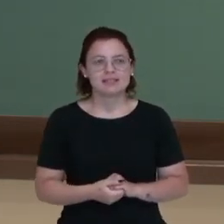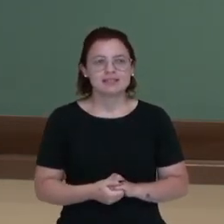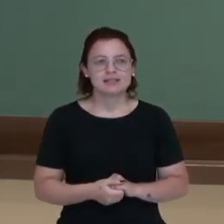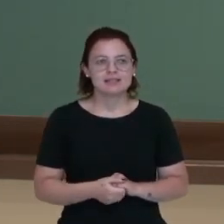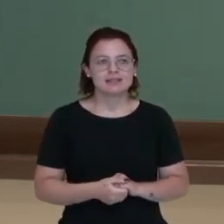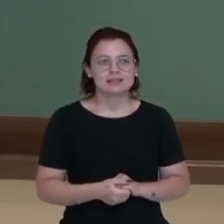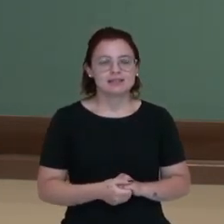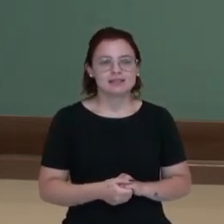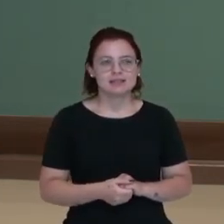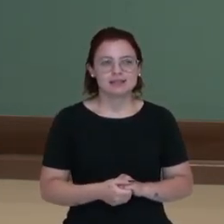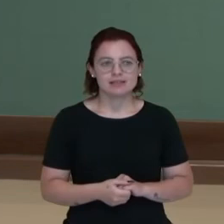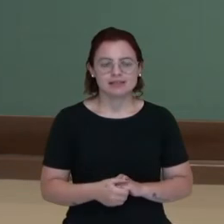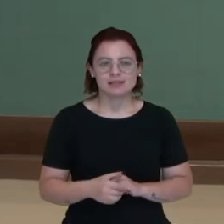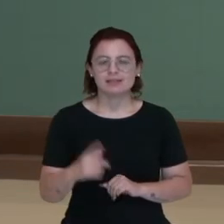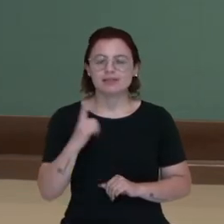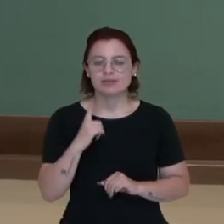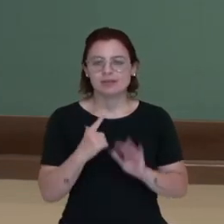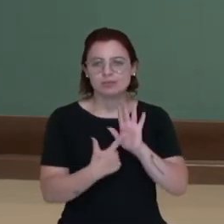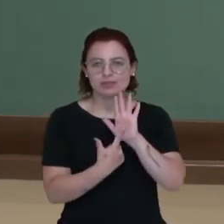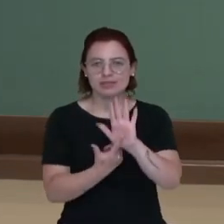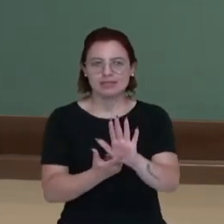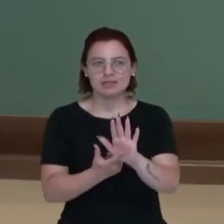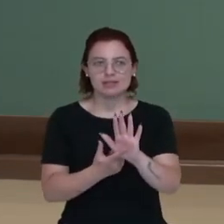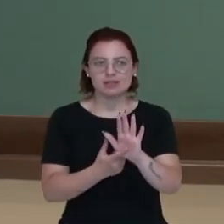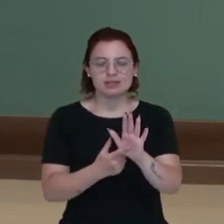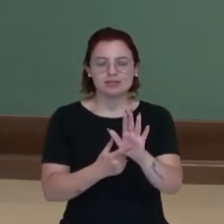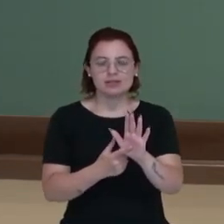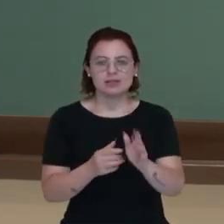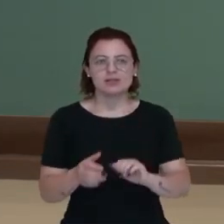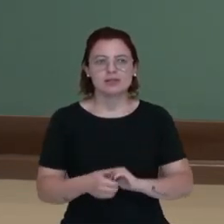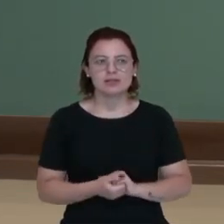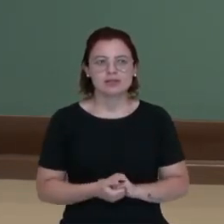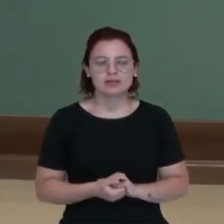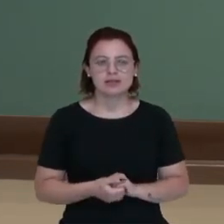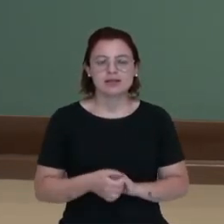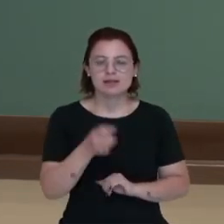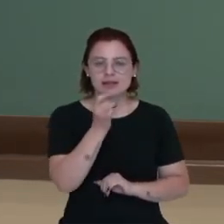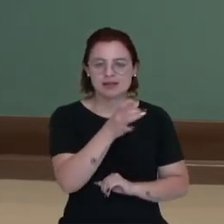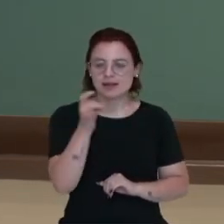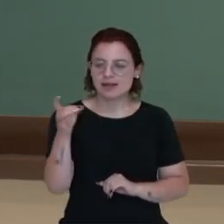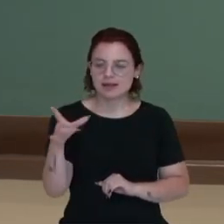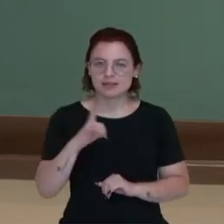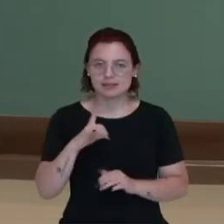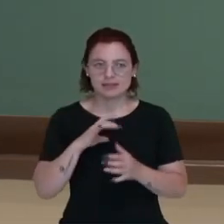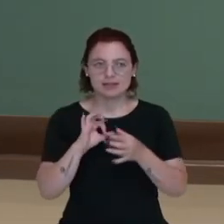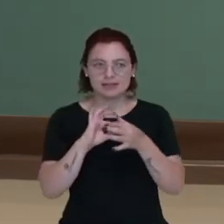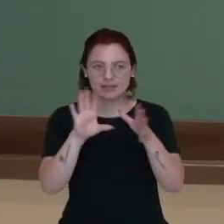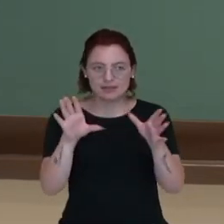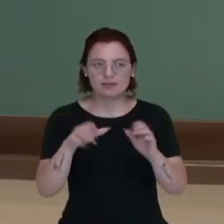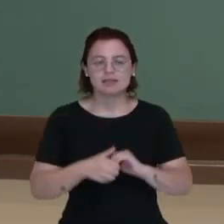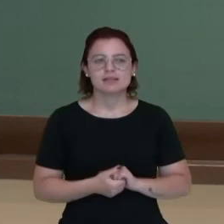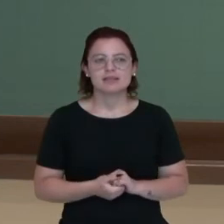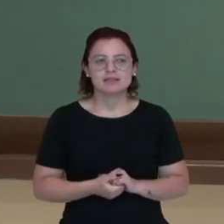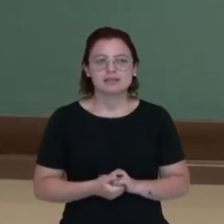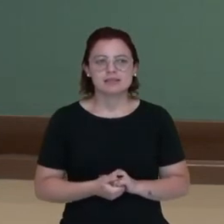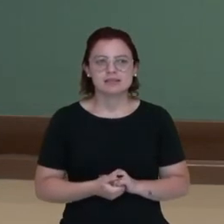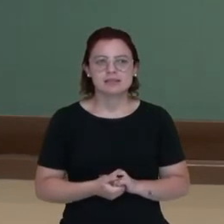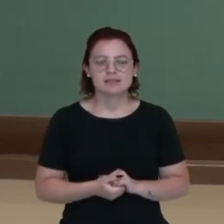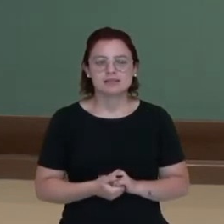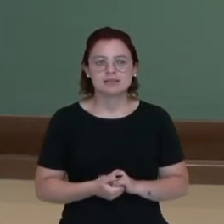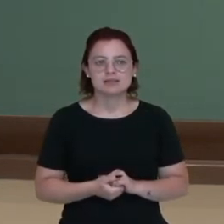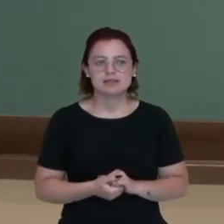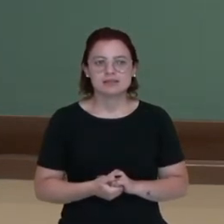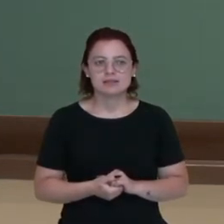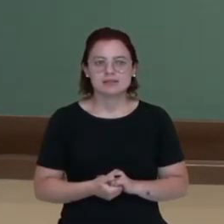Cada extremidade livre, duas extremidades com carbonos, e cada um desses vértices